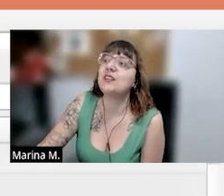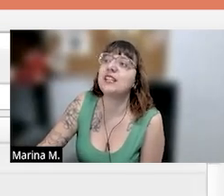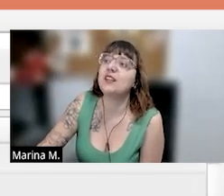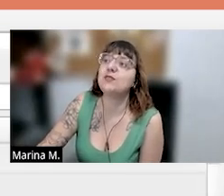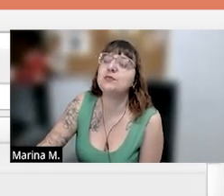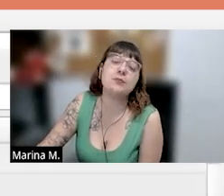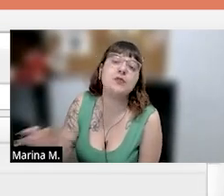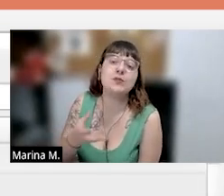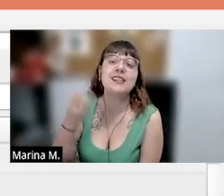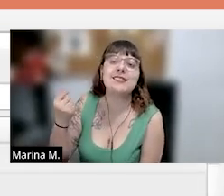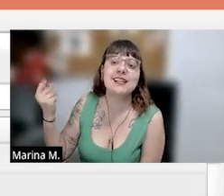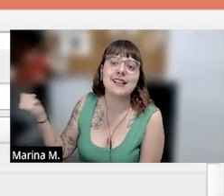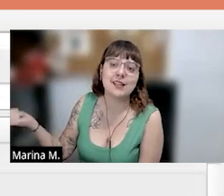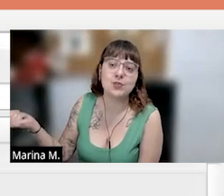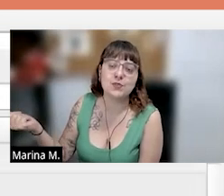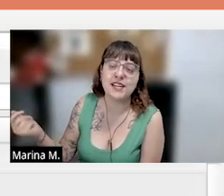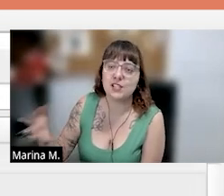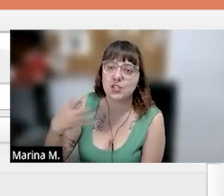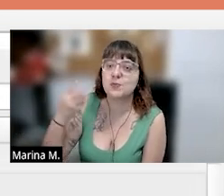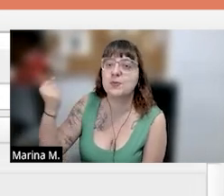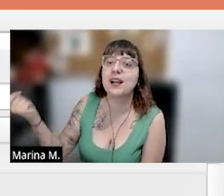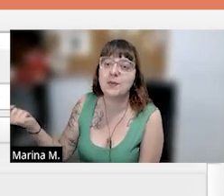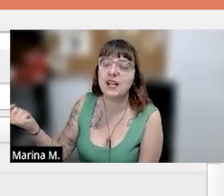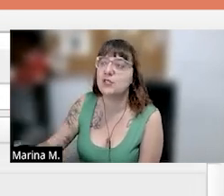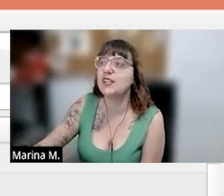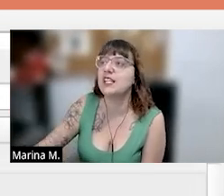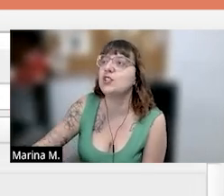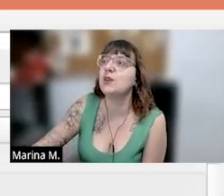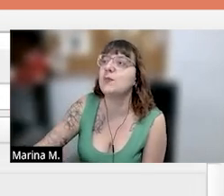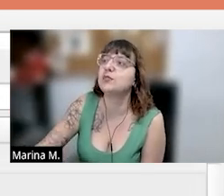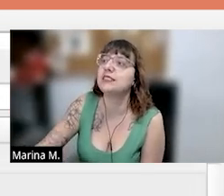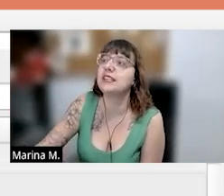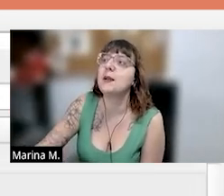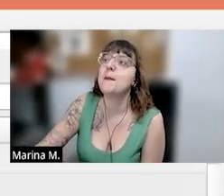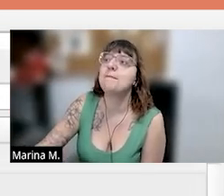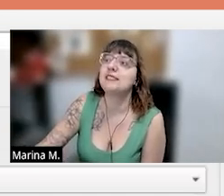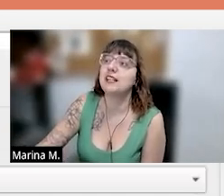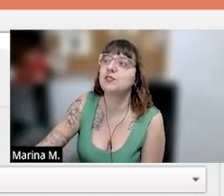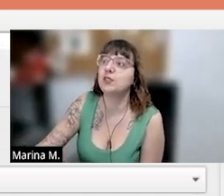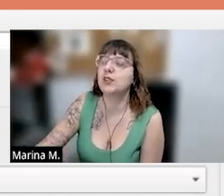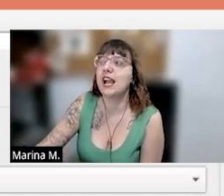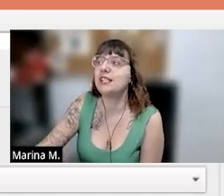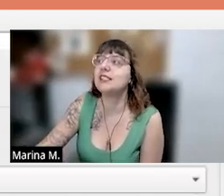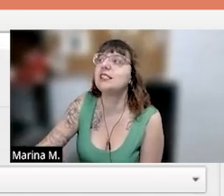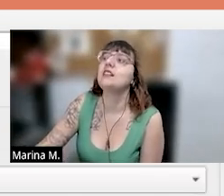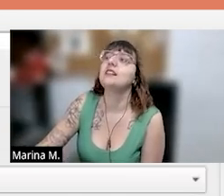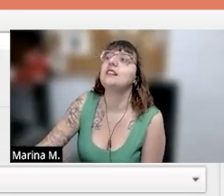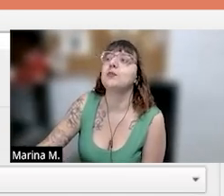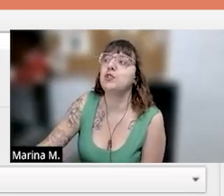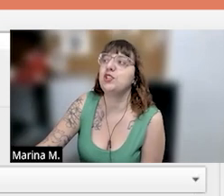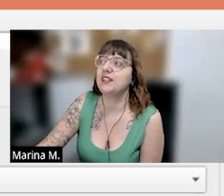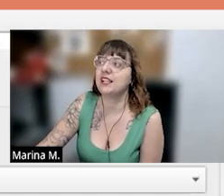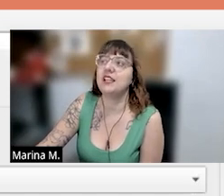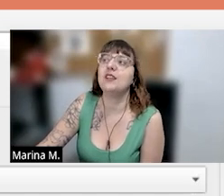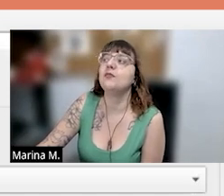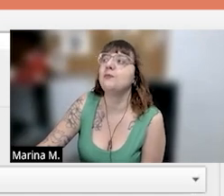Aqui eu vou trazer dados diferentes para uma camada diferente. Então eu posso trazer mais dados vetoriais. Então eu